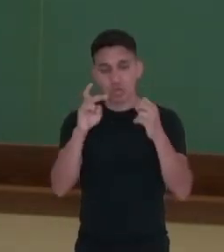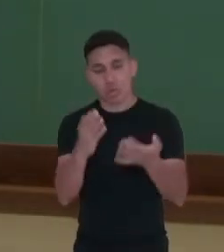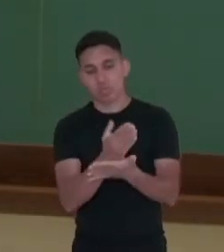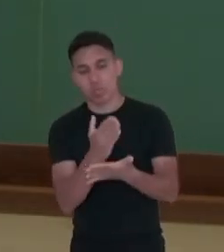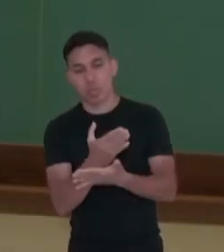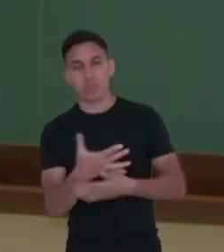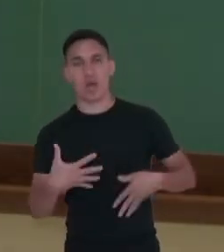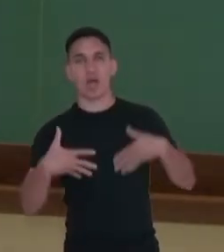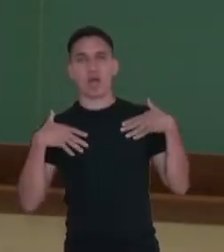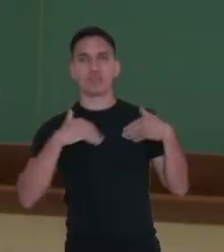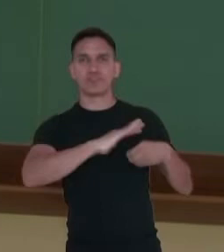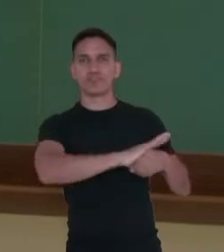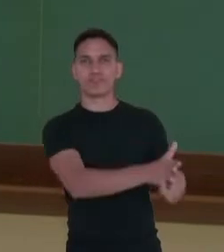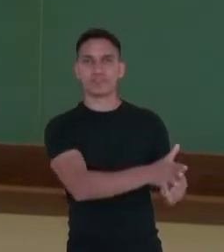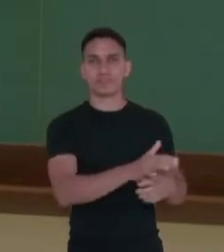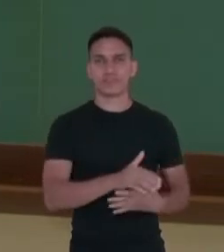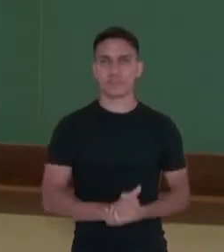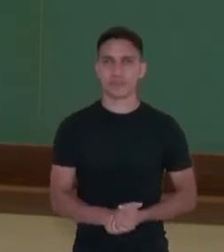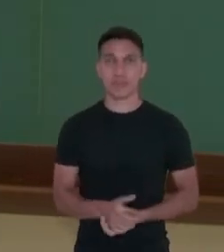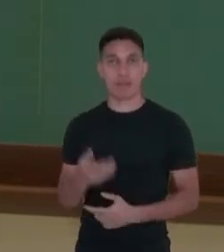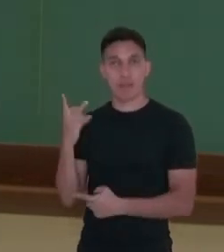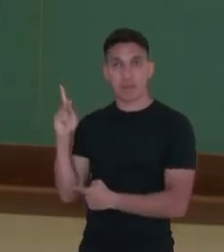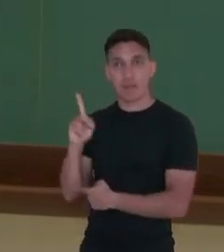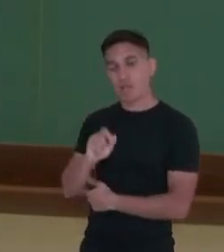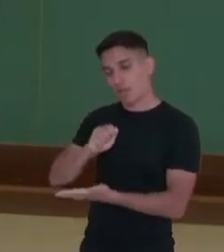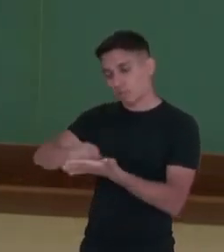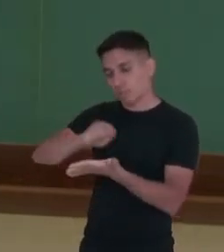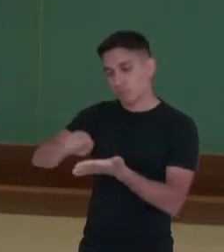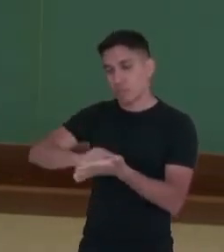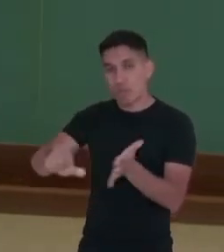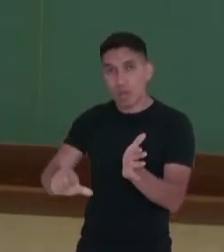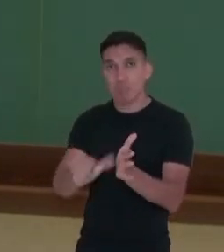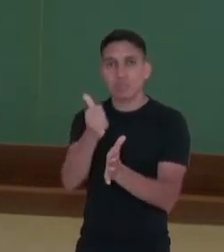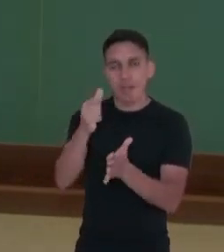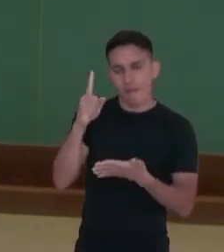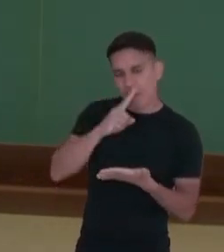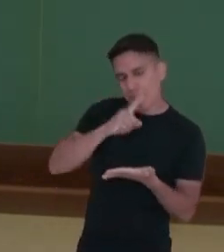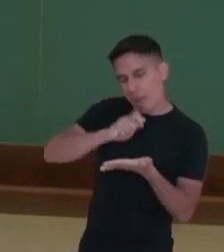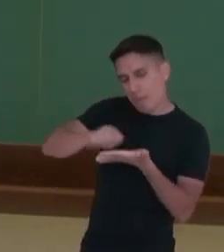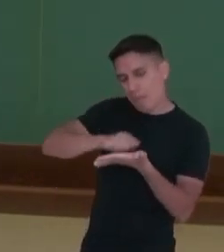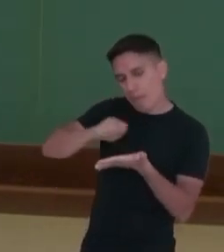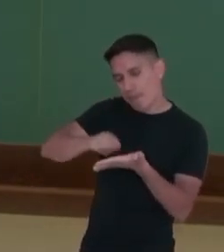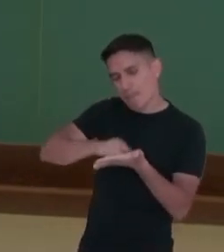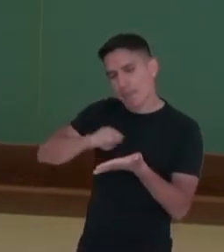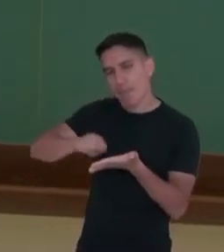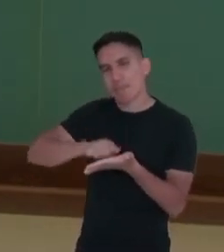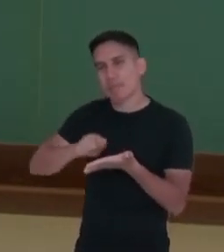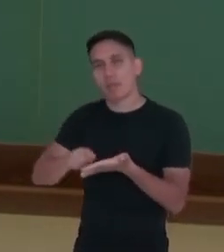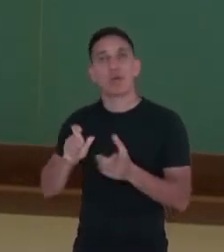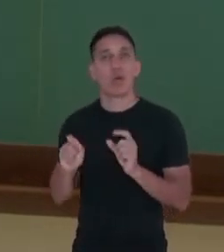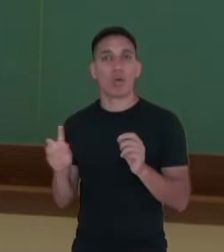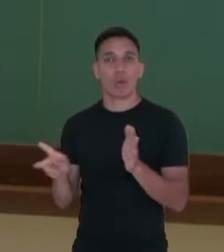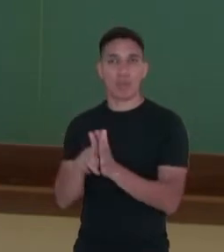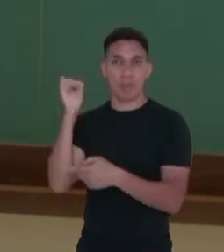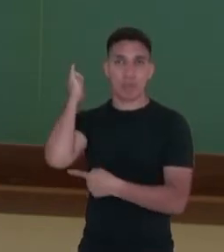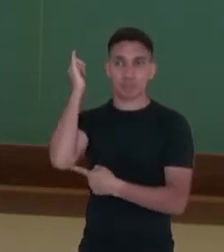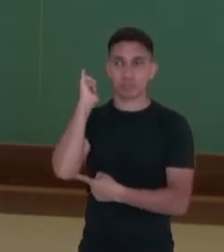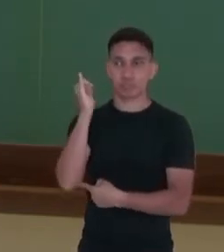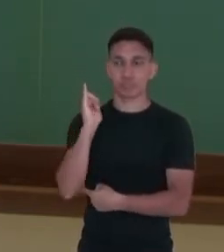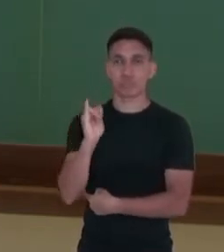e Preconceito, pessoal. A Jane Austen escreveu o primeiro rascunho, draft, do